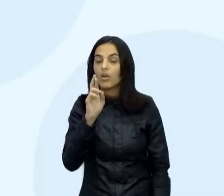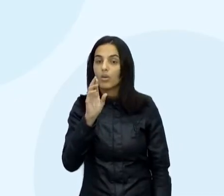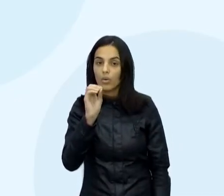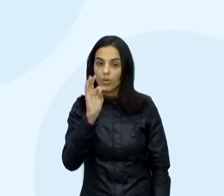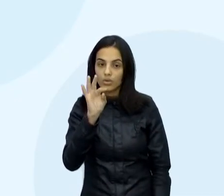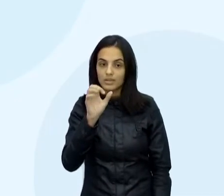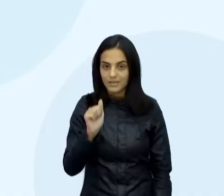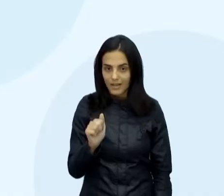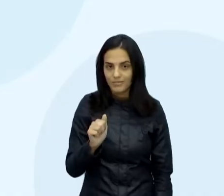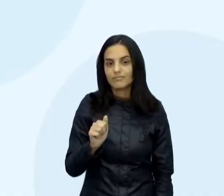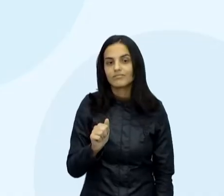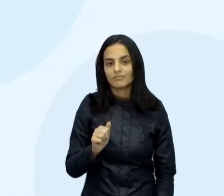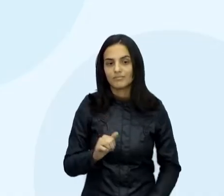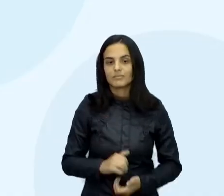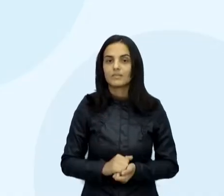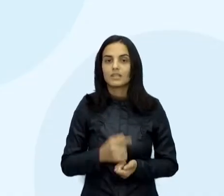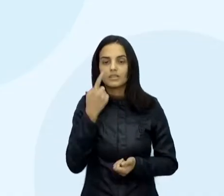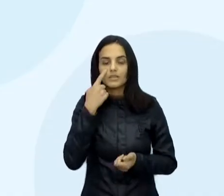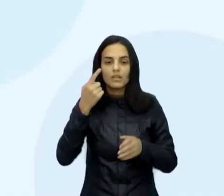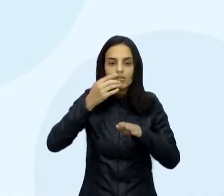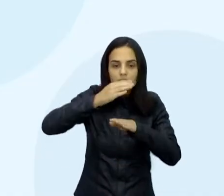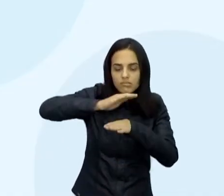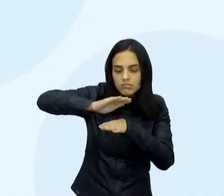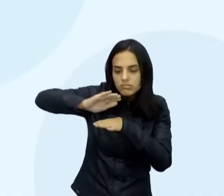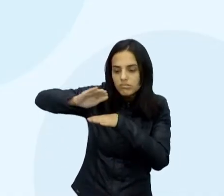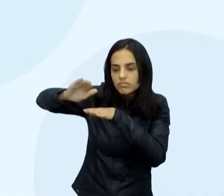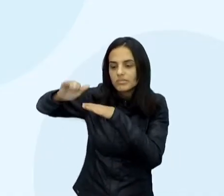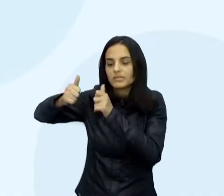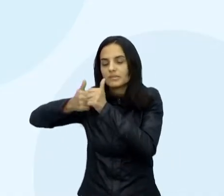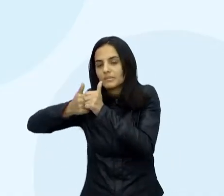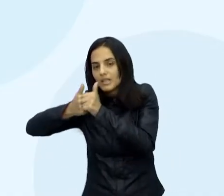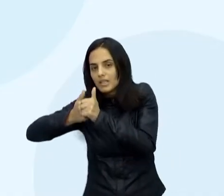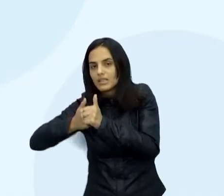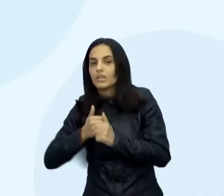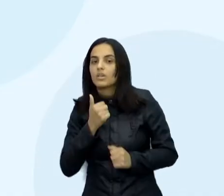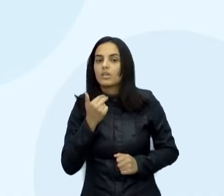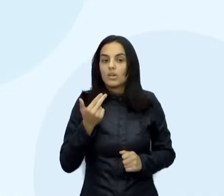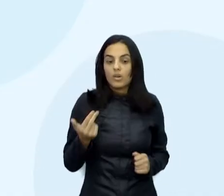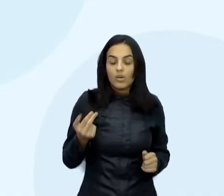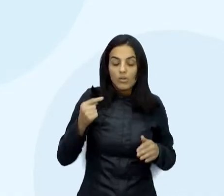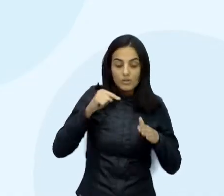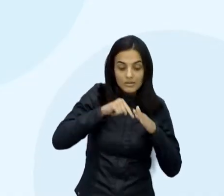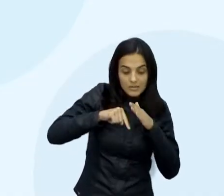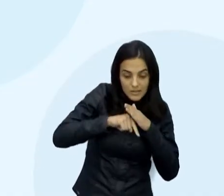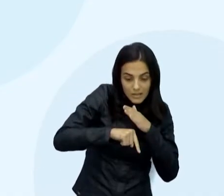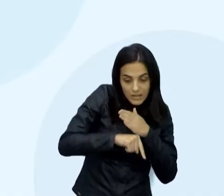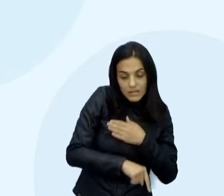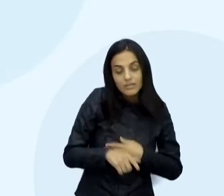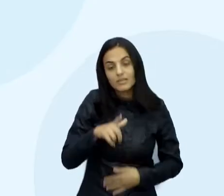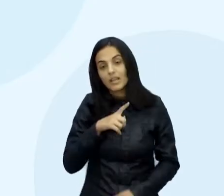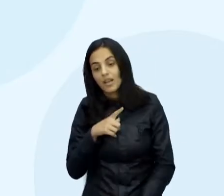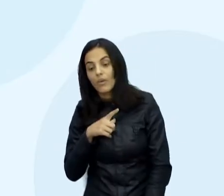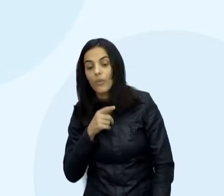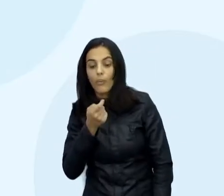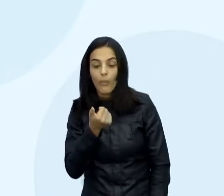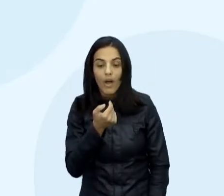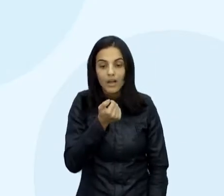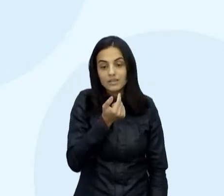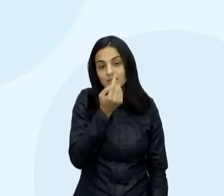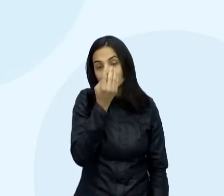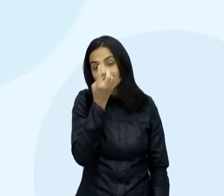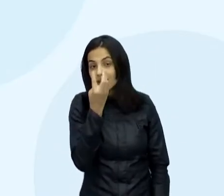continental. Então, a gente observa que o manto superior e o manto inferior tem quase aí 3